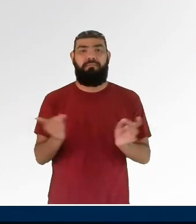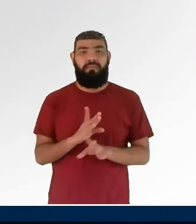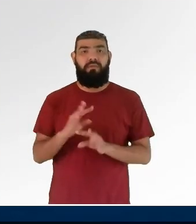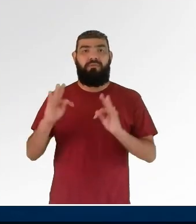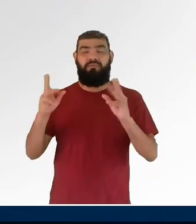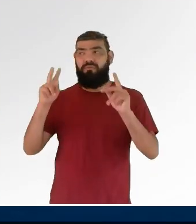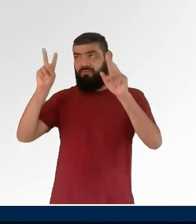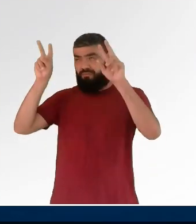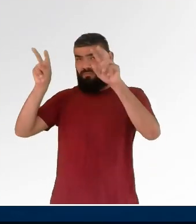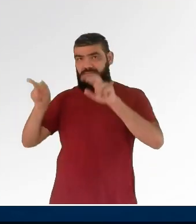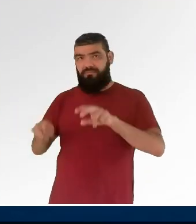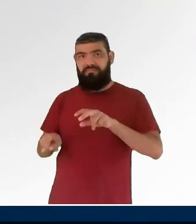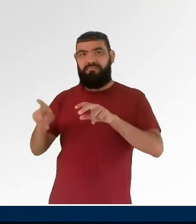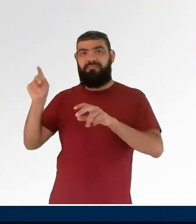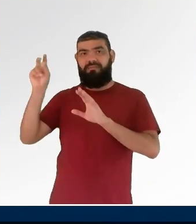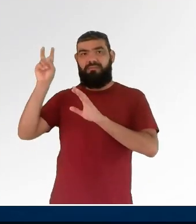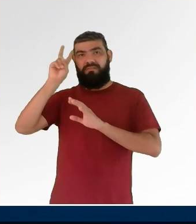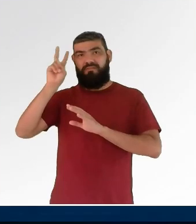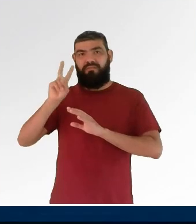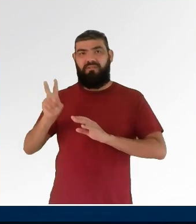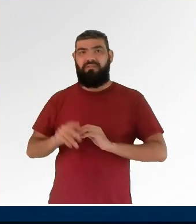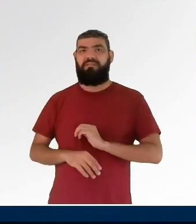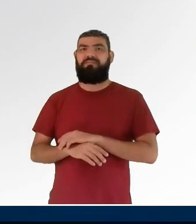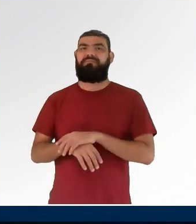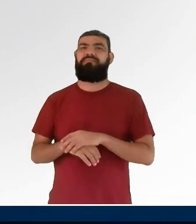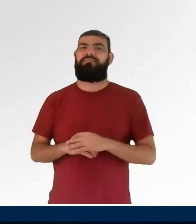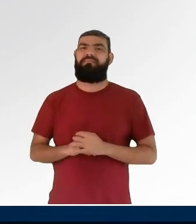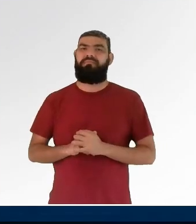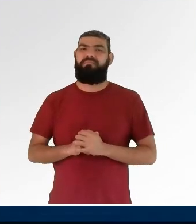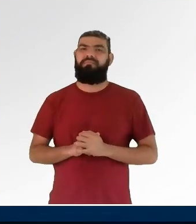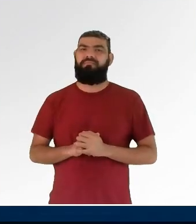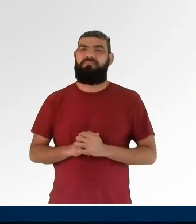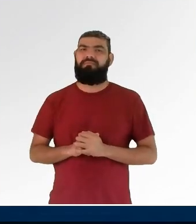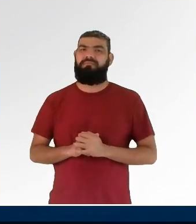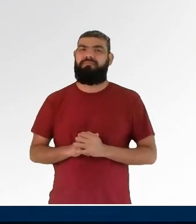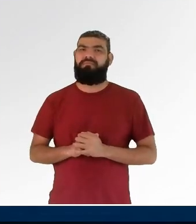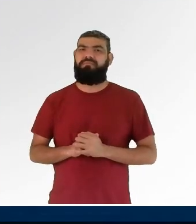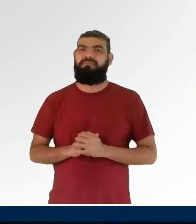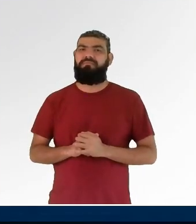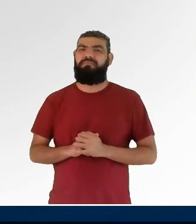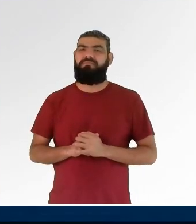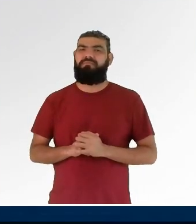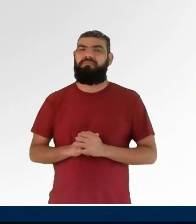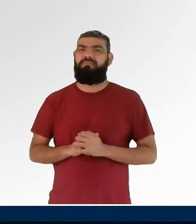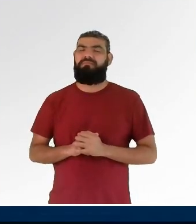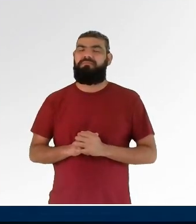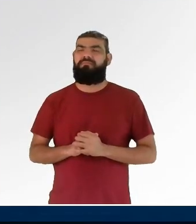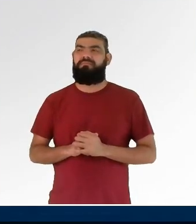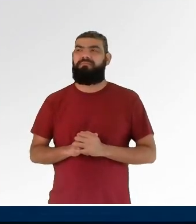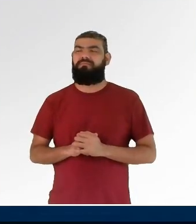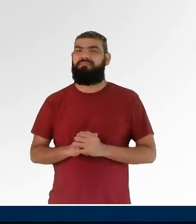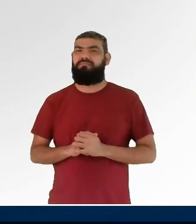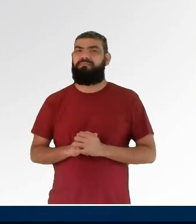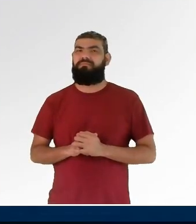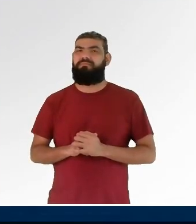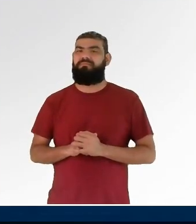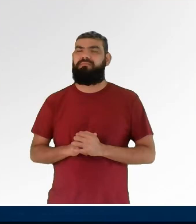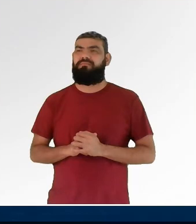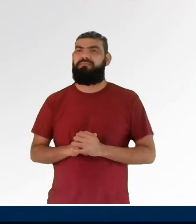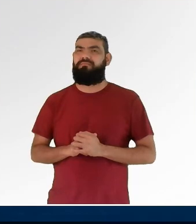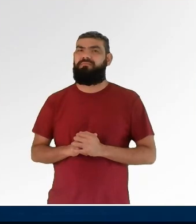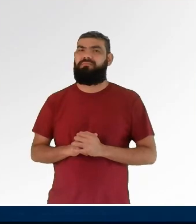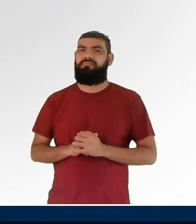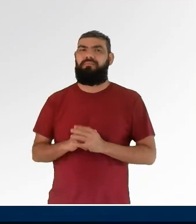história, 2/3 dela. Tem mais uma parte, mas você vai ficar de acompanhar depois. Também tem o filme. Agora, percebeu que o